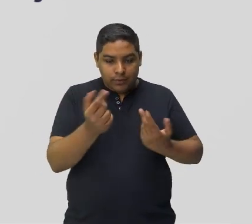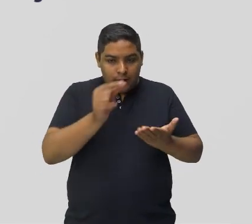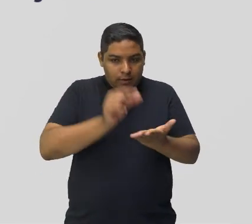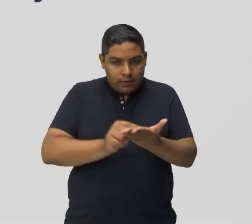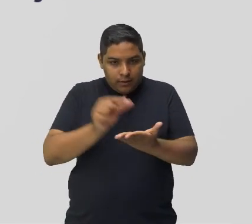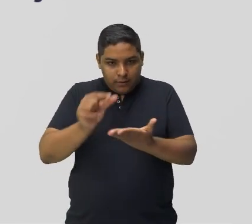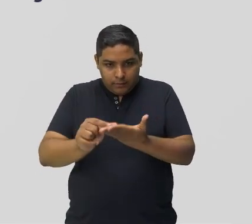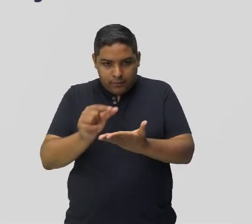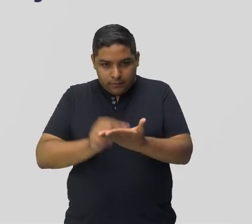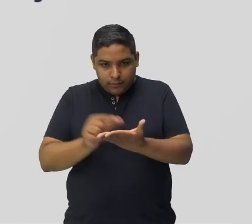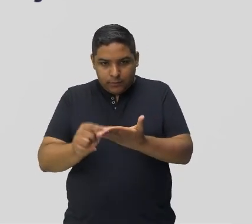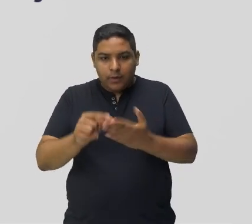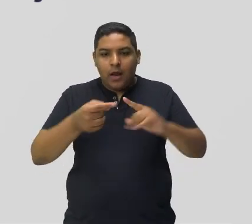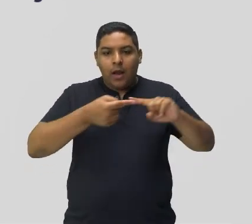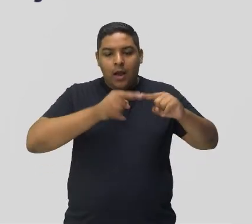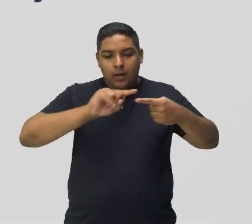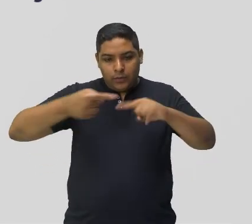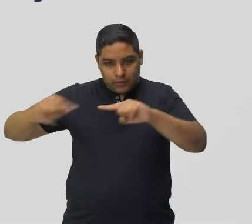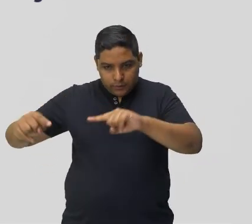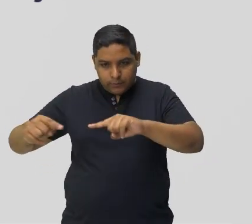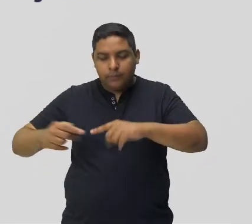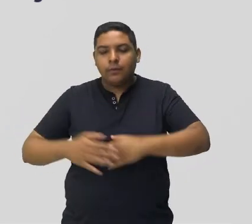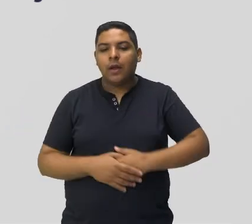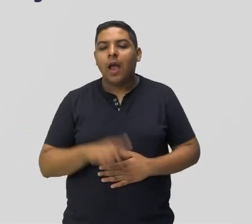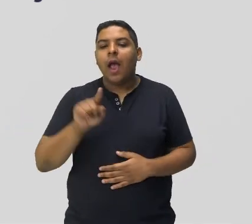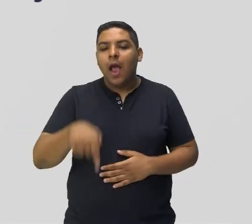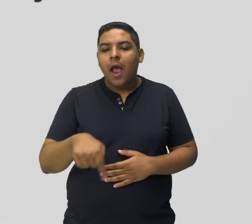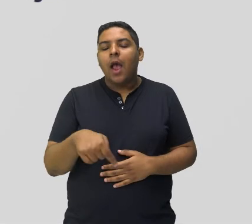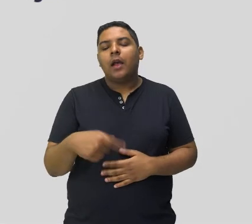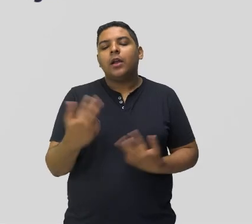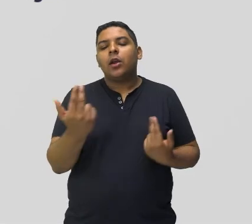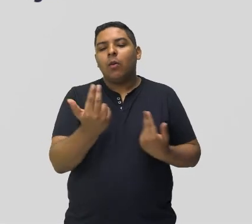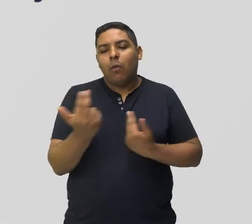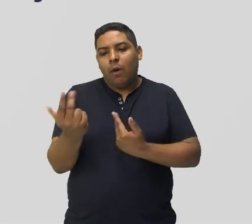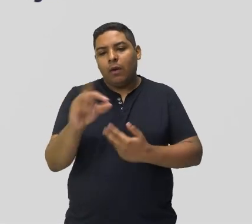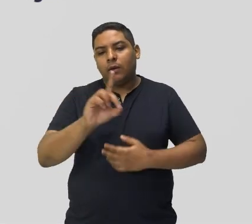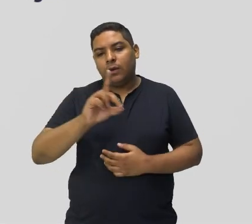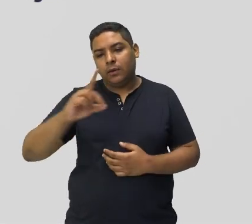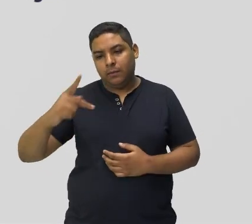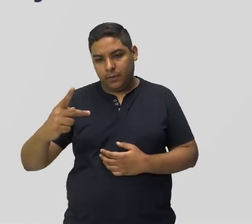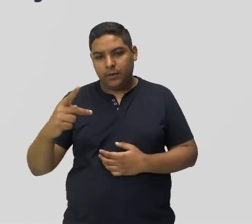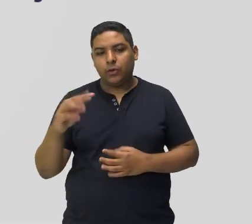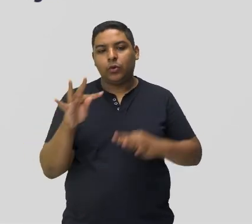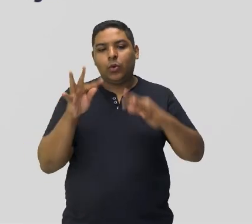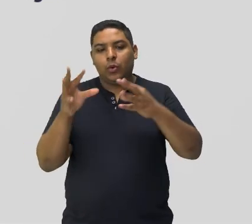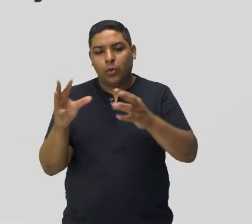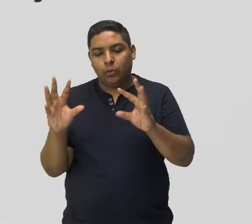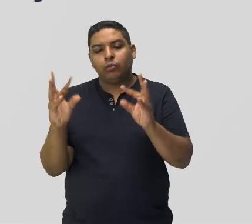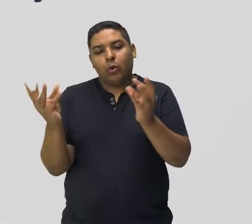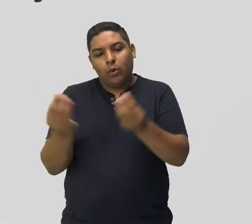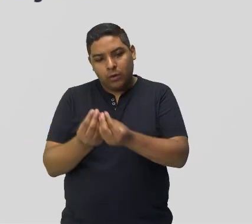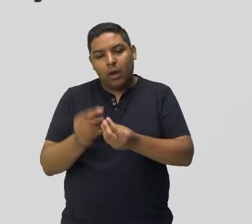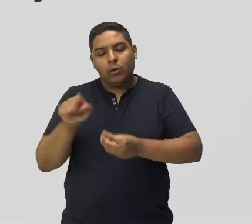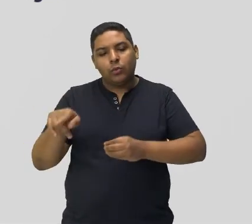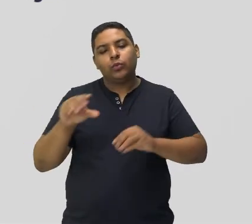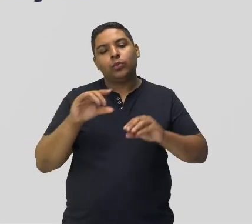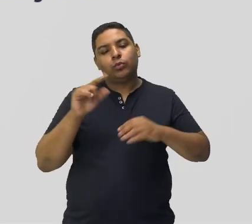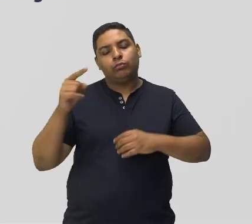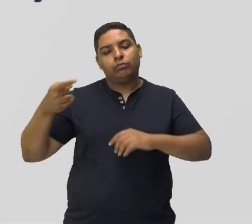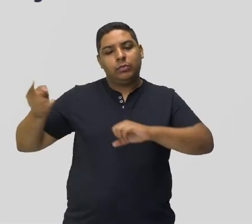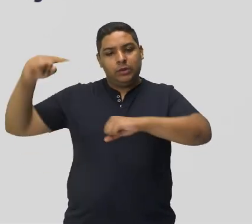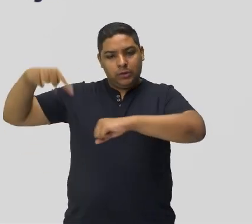associação, sendo esta igual à DDP total do circuito. Olha só, é mentira, não é? A DDP